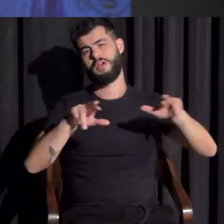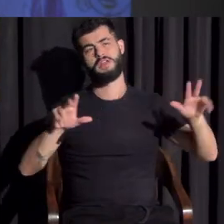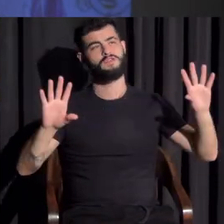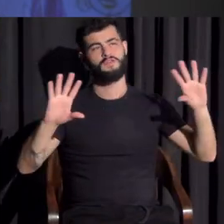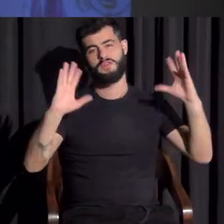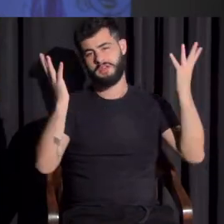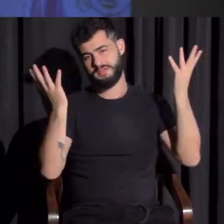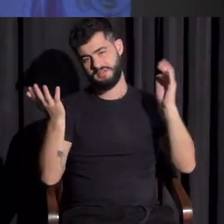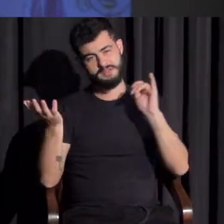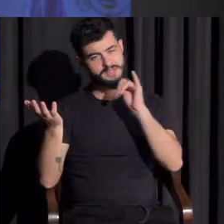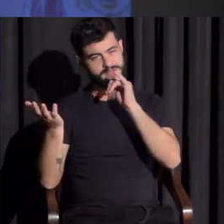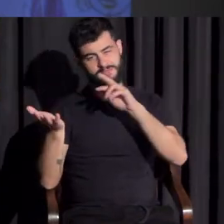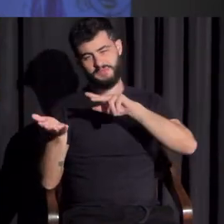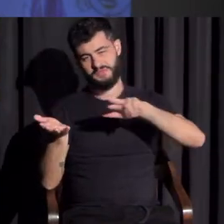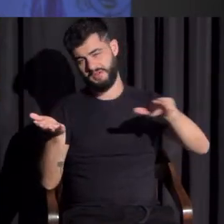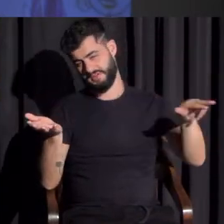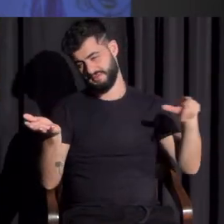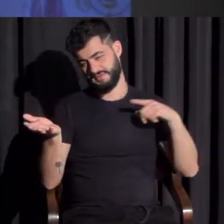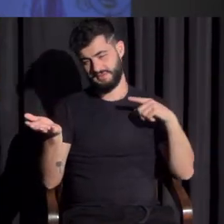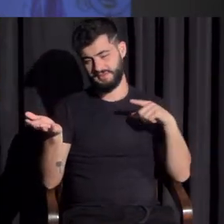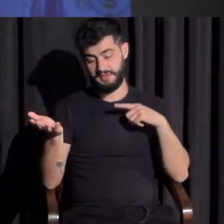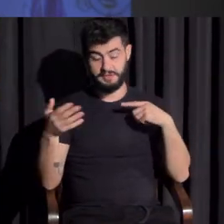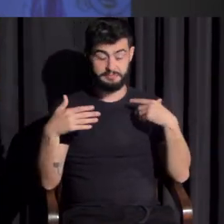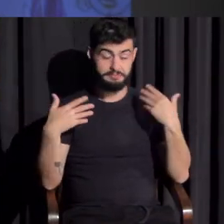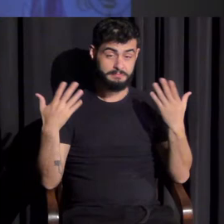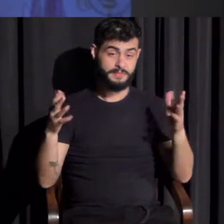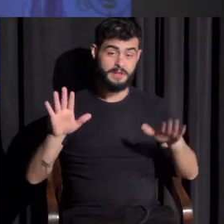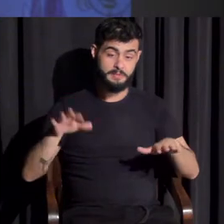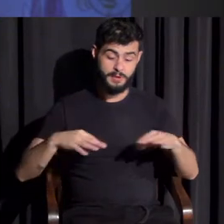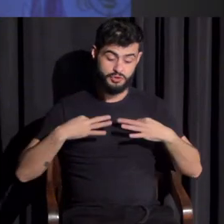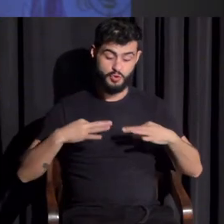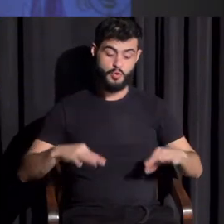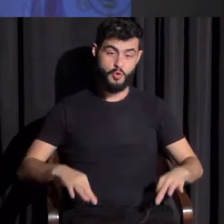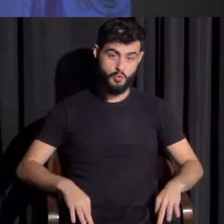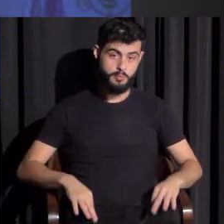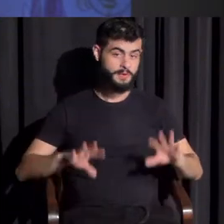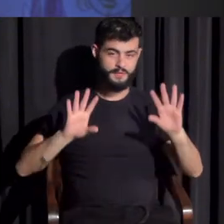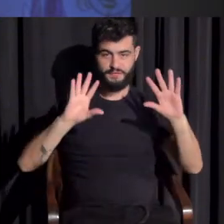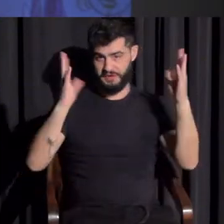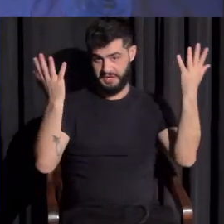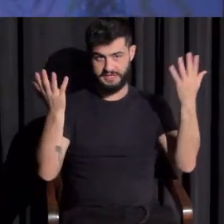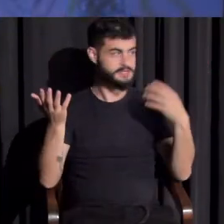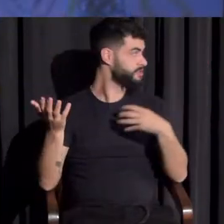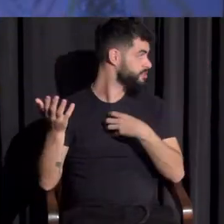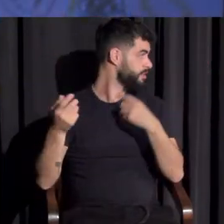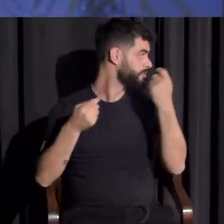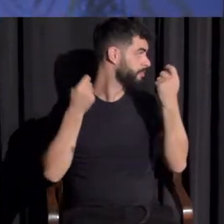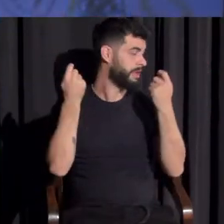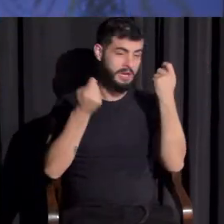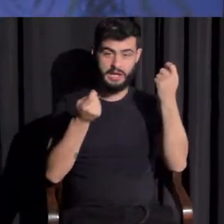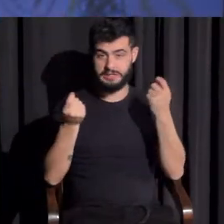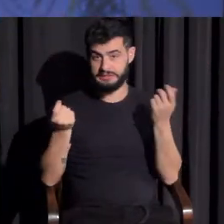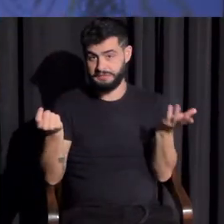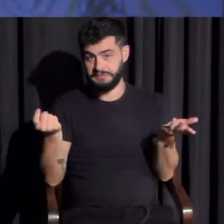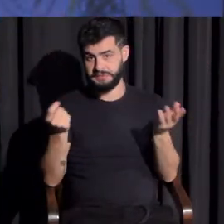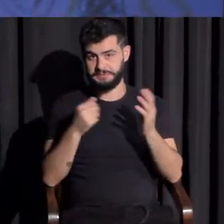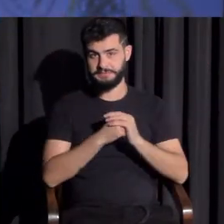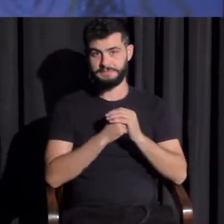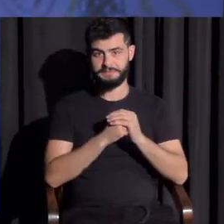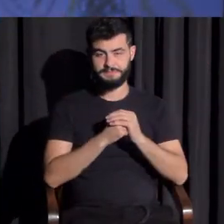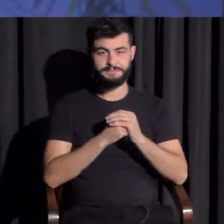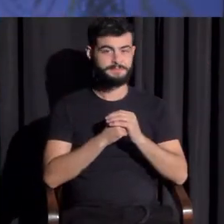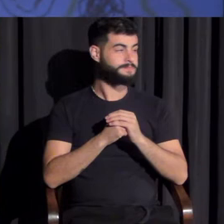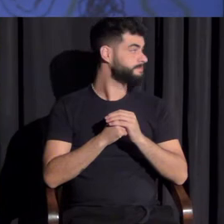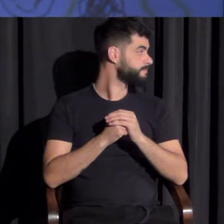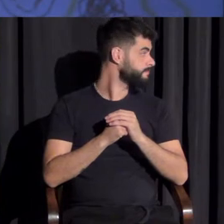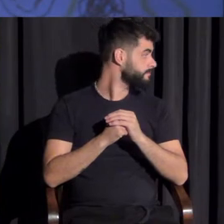que a gente vê por aí. Pelas vestimentas, talvez as festas, balada, enfim. Aqui, enfim,